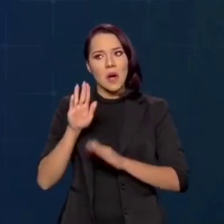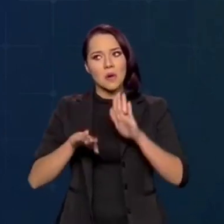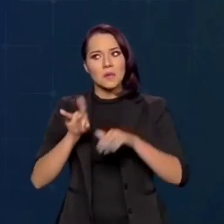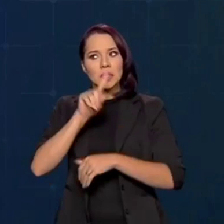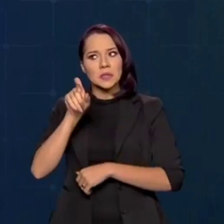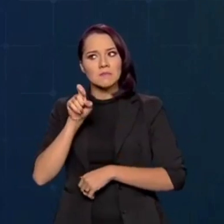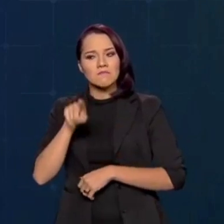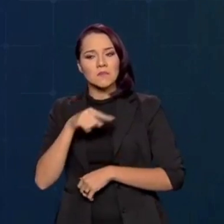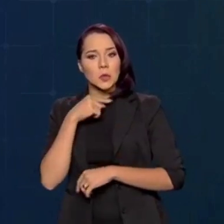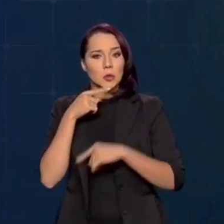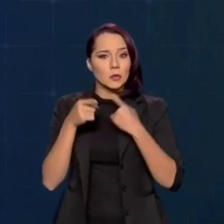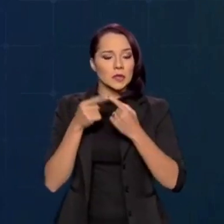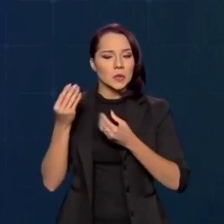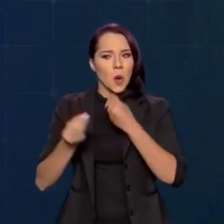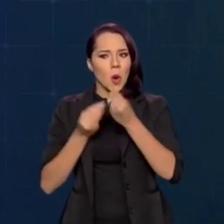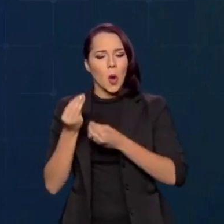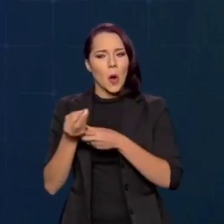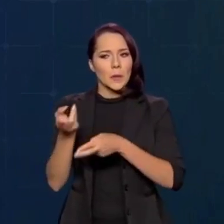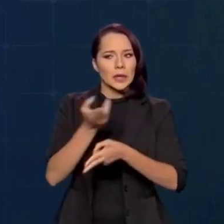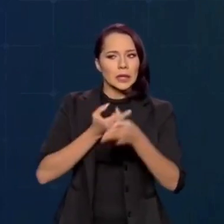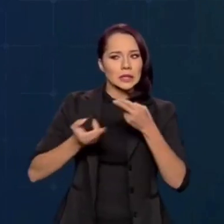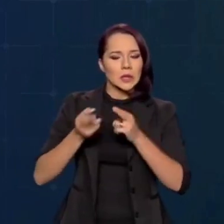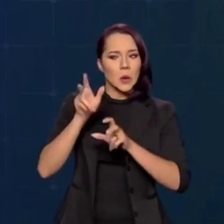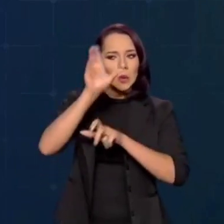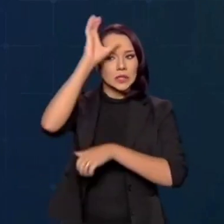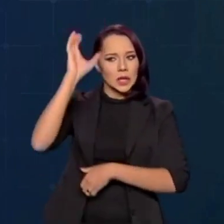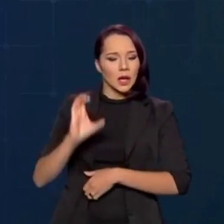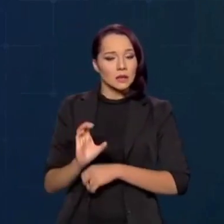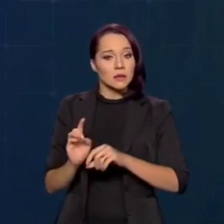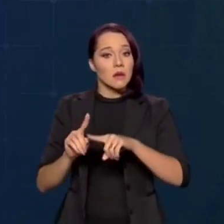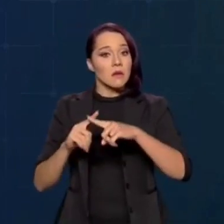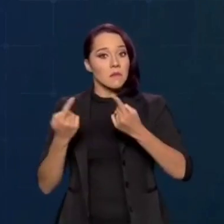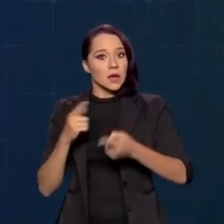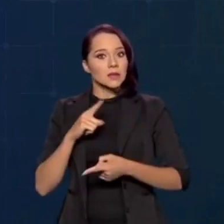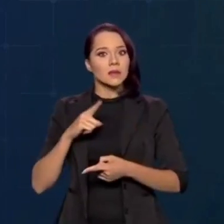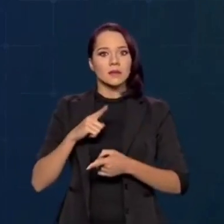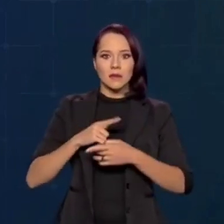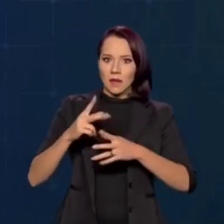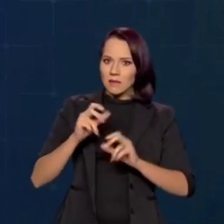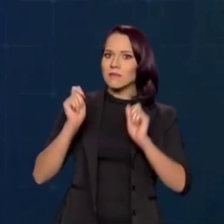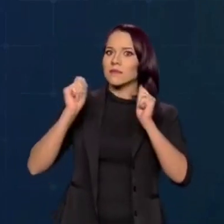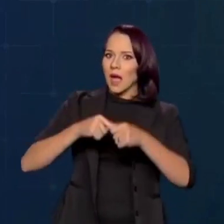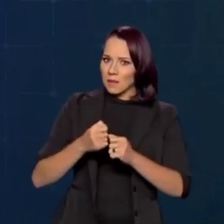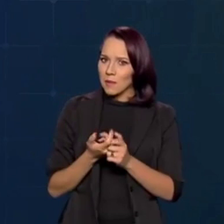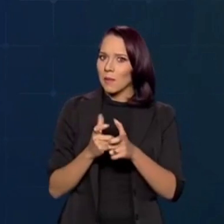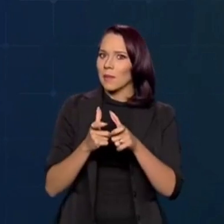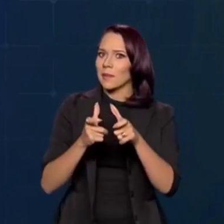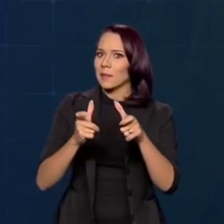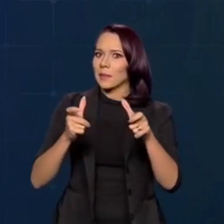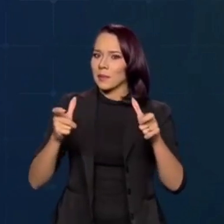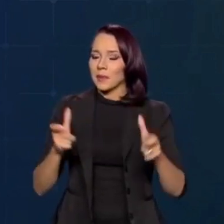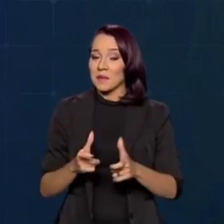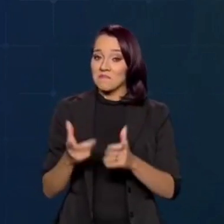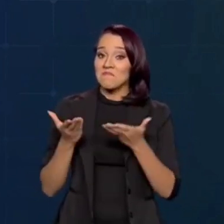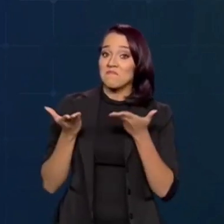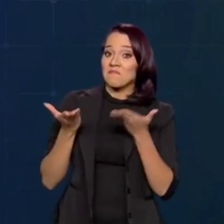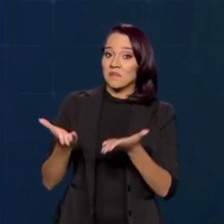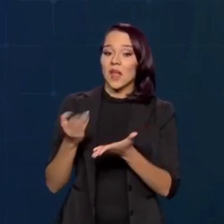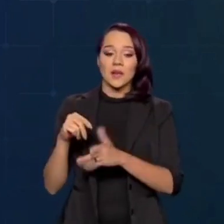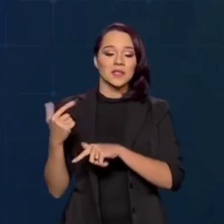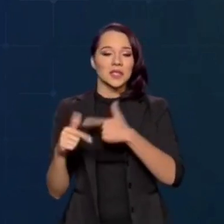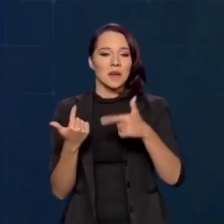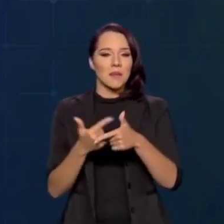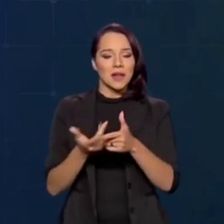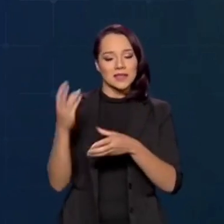sobre como se dará a sua relação com o público, mas que possui um grande potencial de crescimento graças às suas